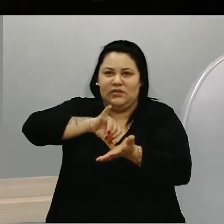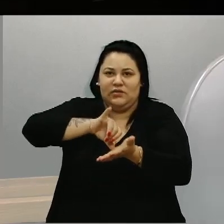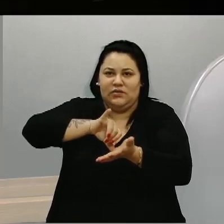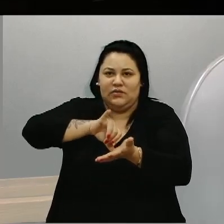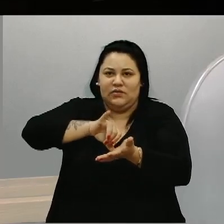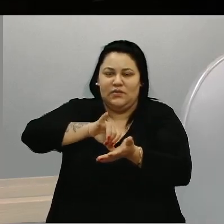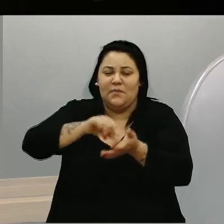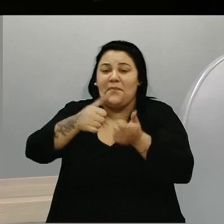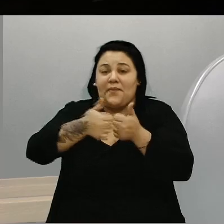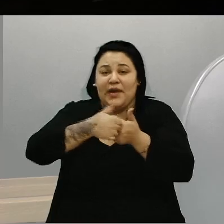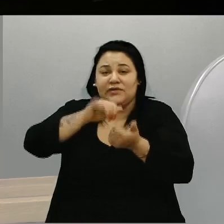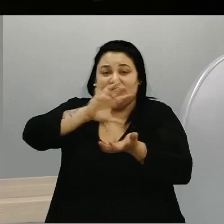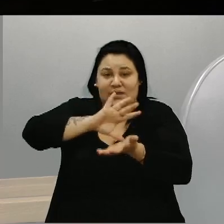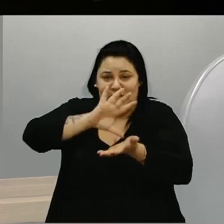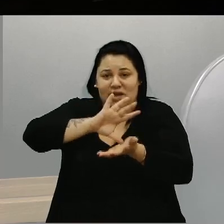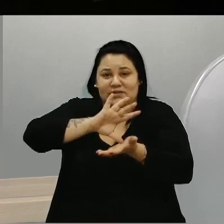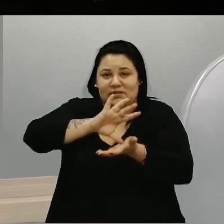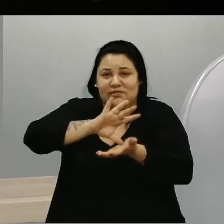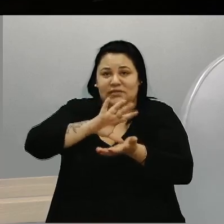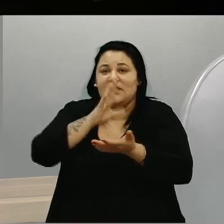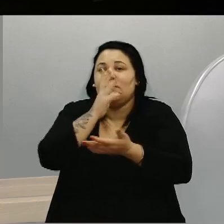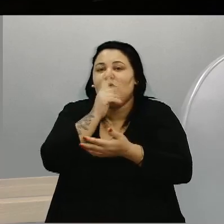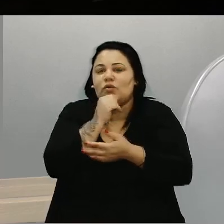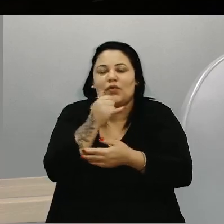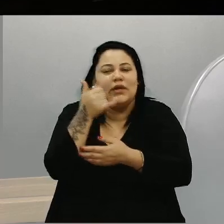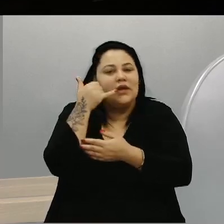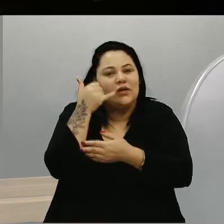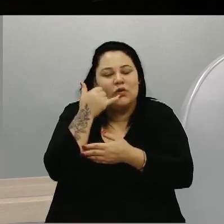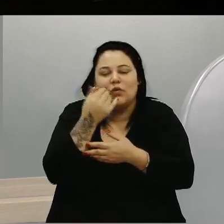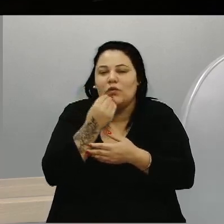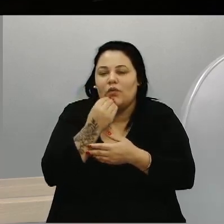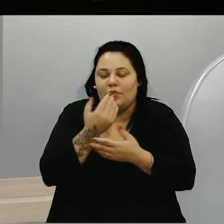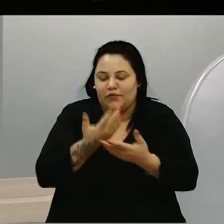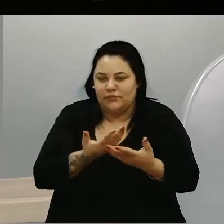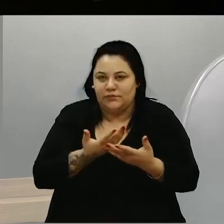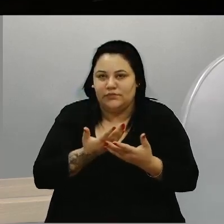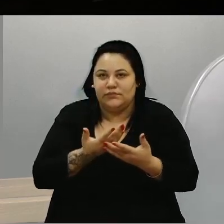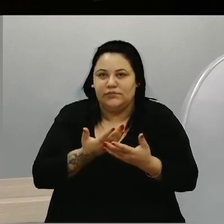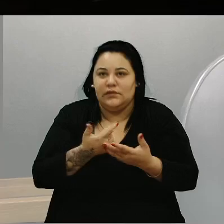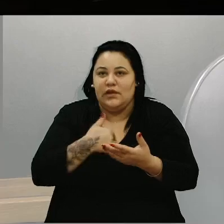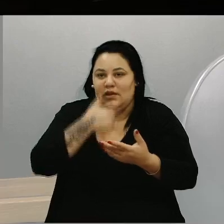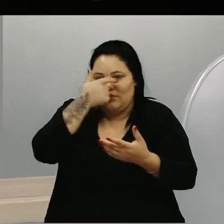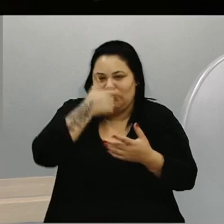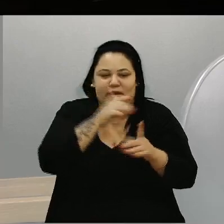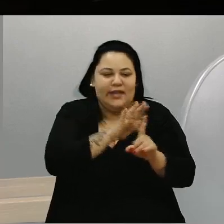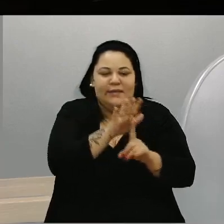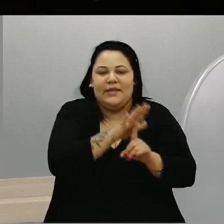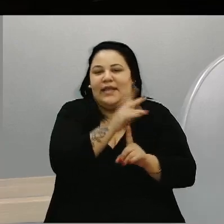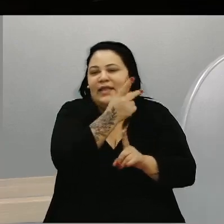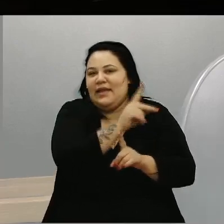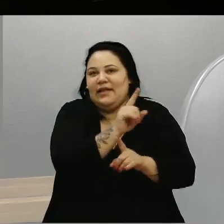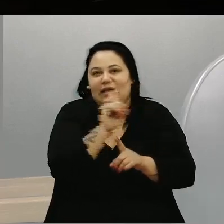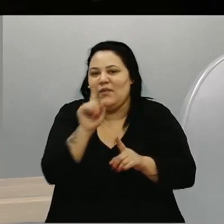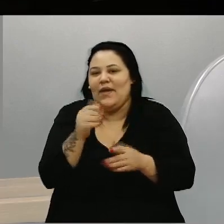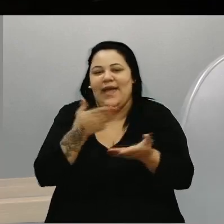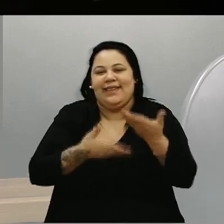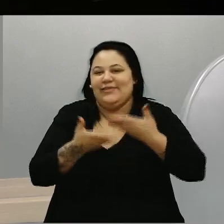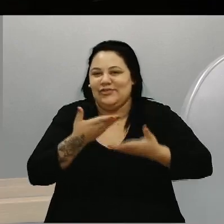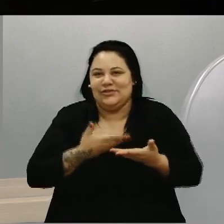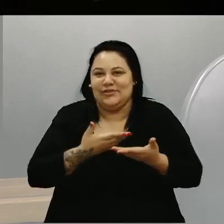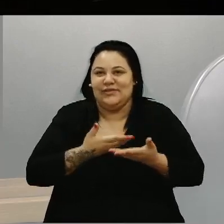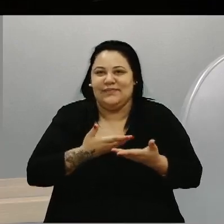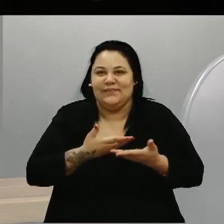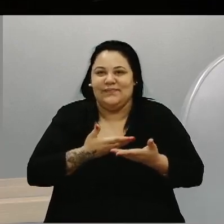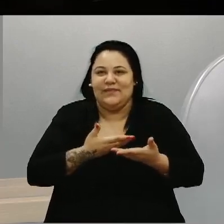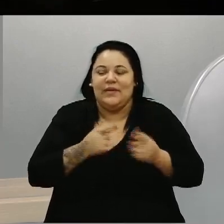praça, demorou, ele ligou, claro, certamente não foi a demanda dele que foi atendida, foi por outro motivo, mas ela